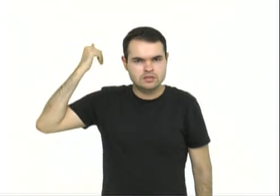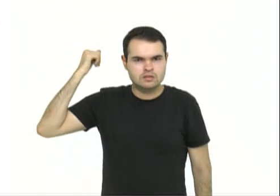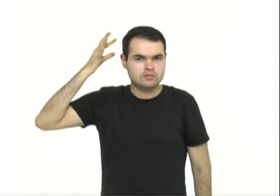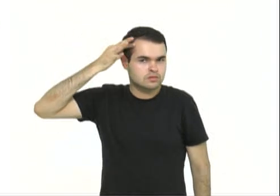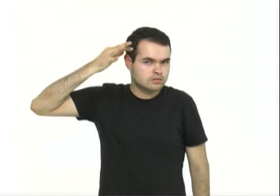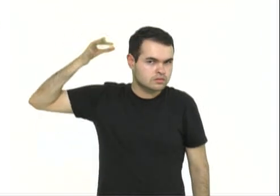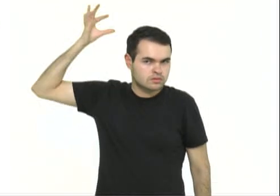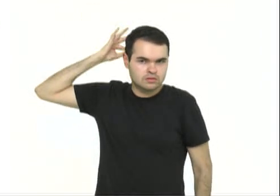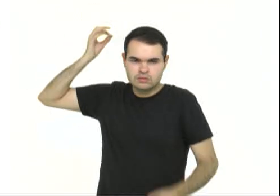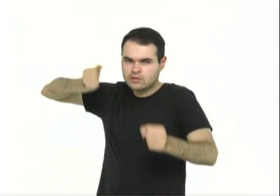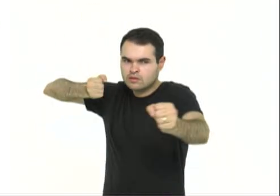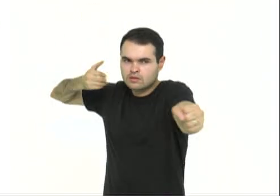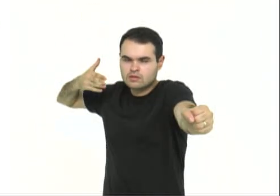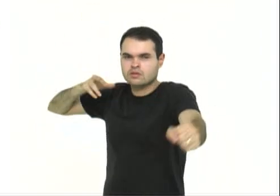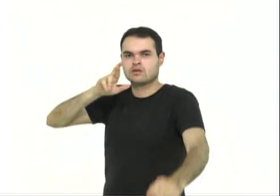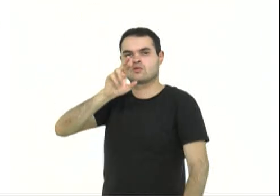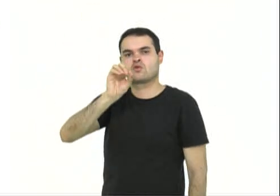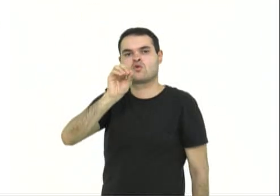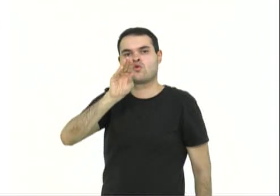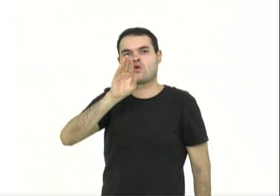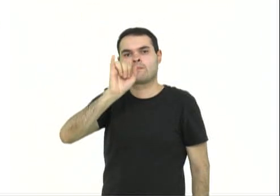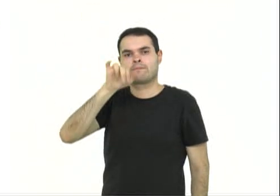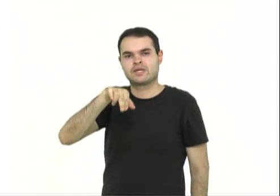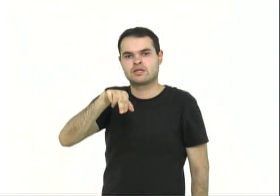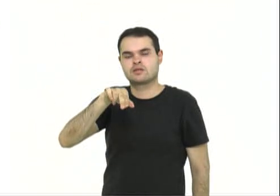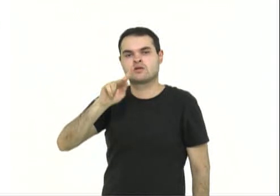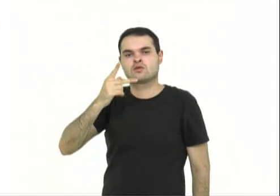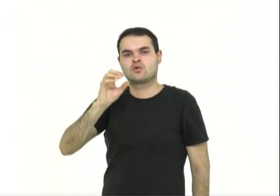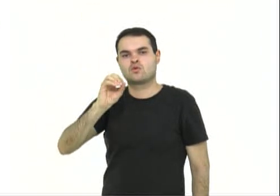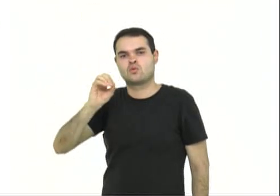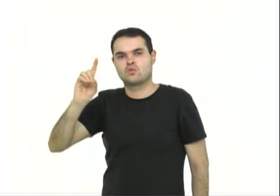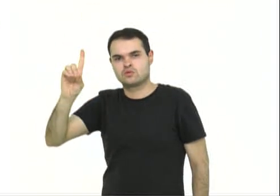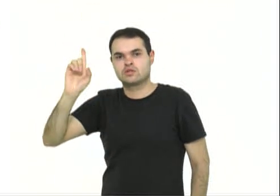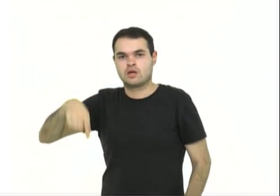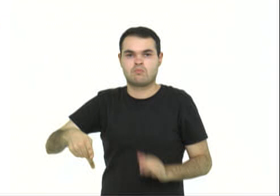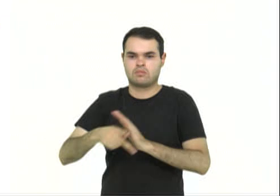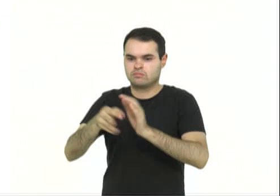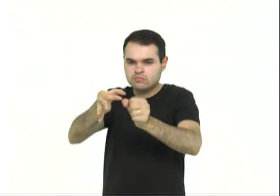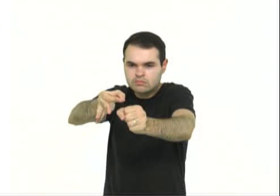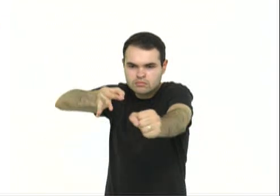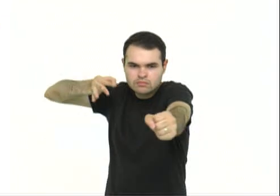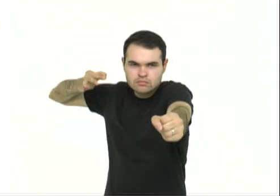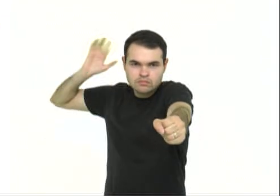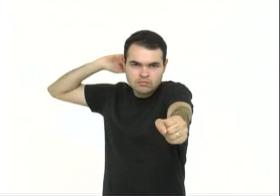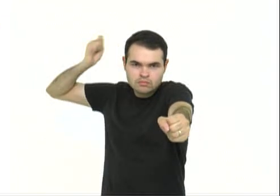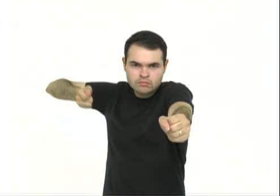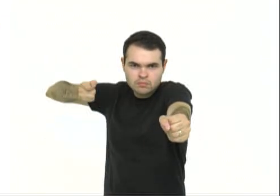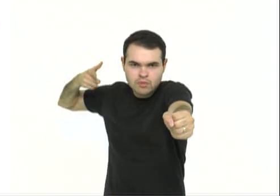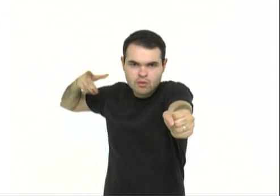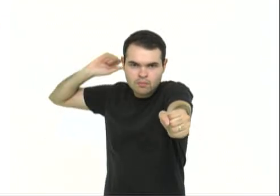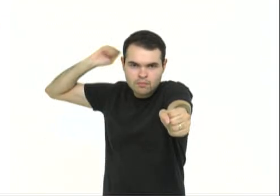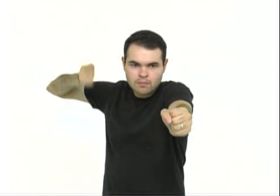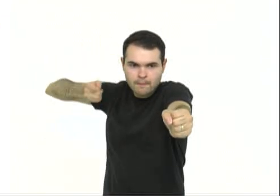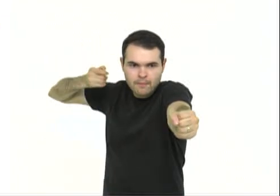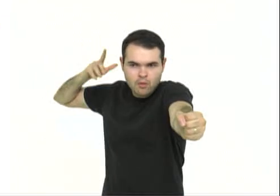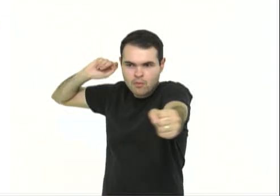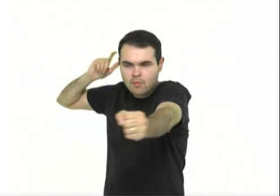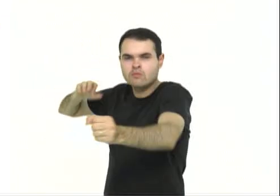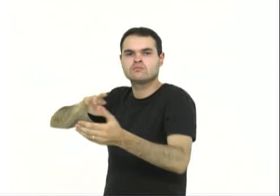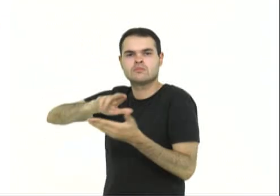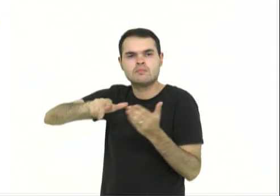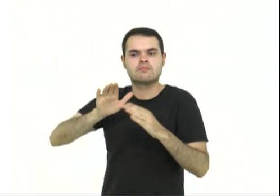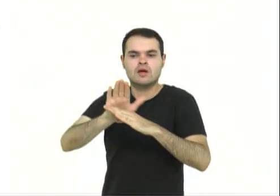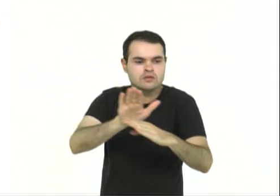Arqueiro Verde utiliza sua habilidade extraordinária com o arco e a flecha para ajudar os menos favorecidos